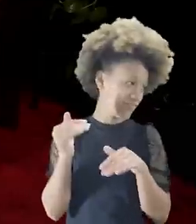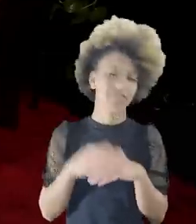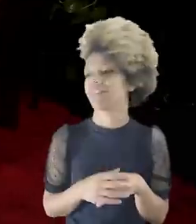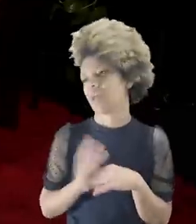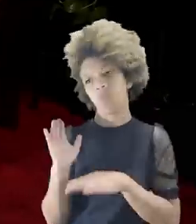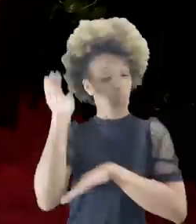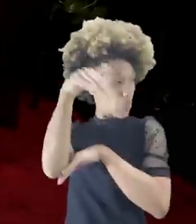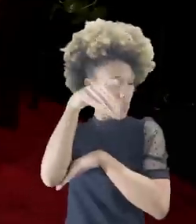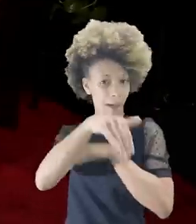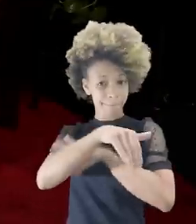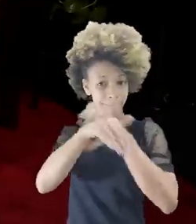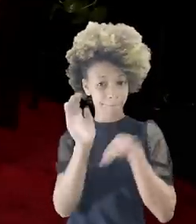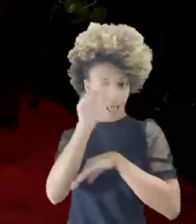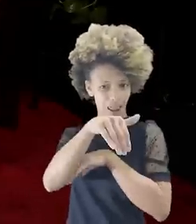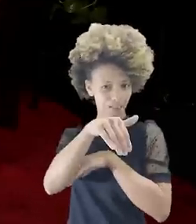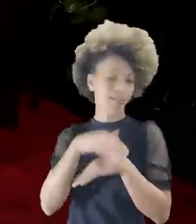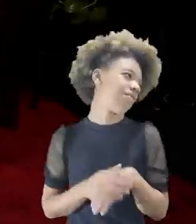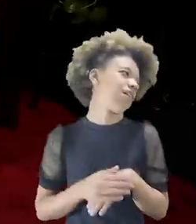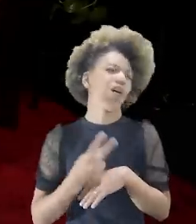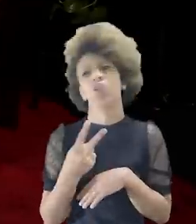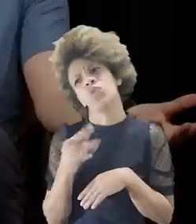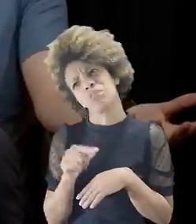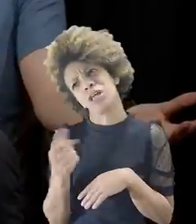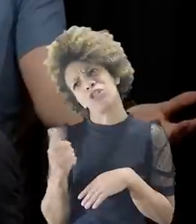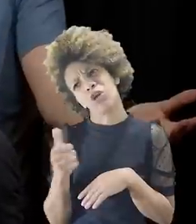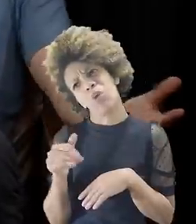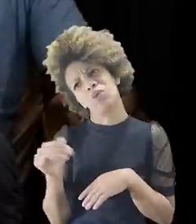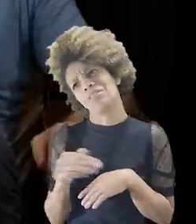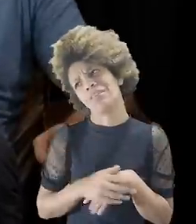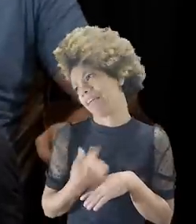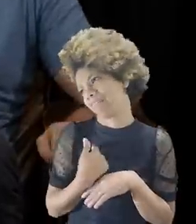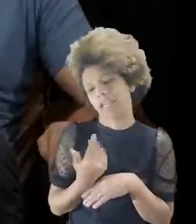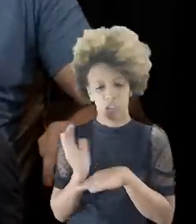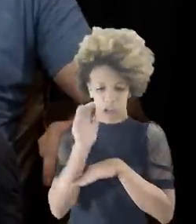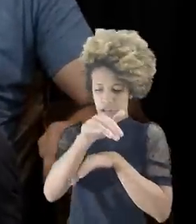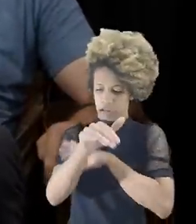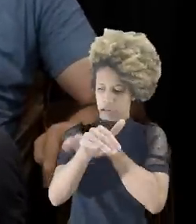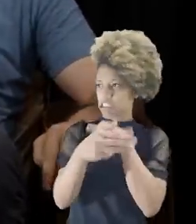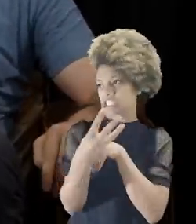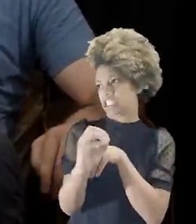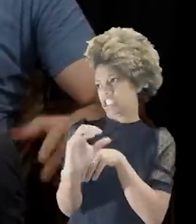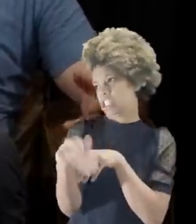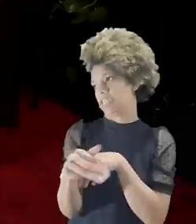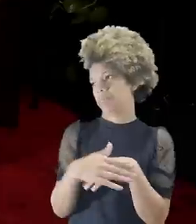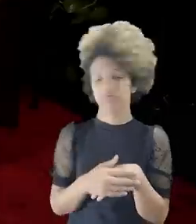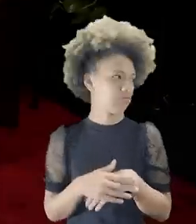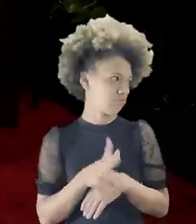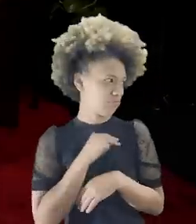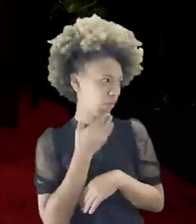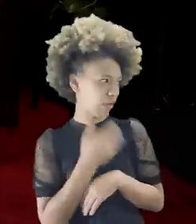não é muito não mas ele tem 2,1 e ele deve ter uns 2 m e 30 sei lá de envergadura de 1,20 m essa merda